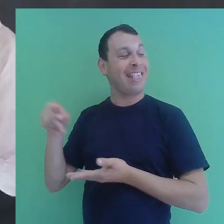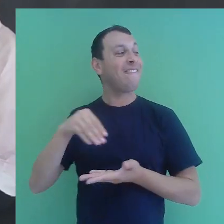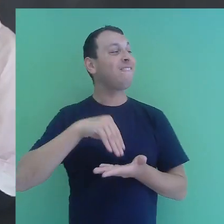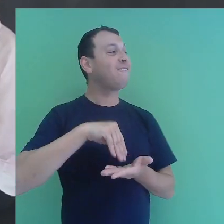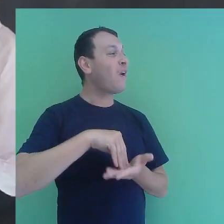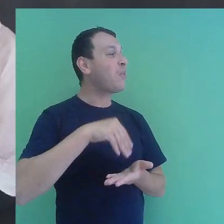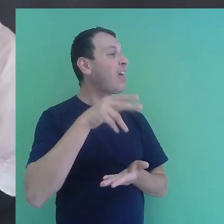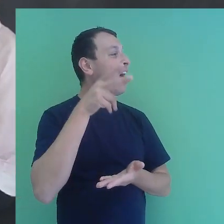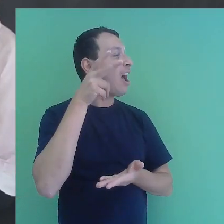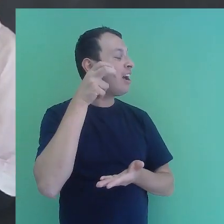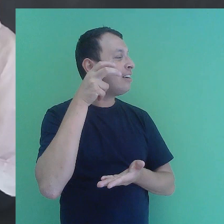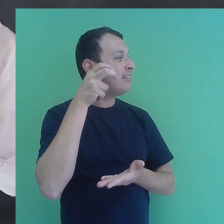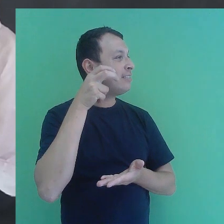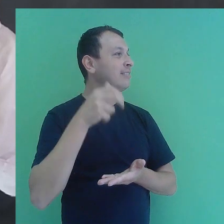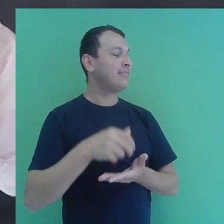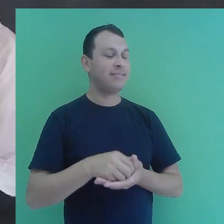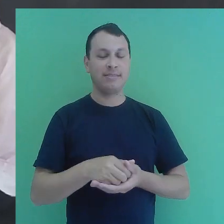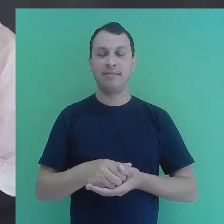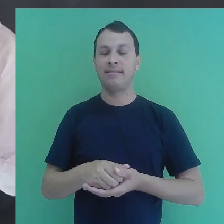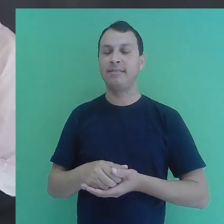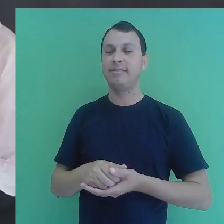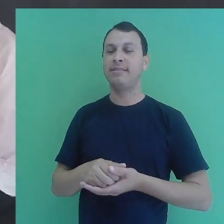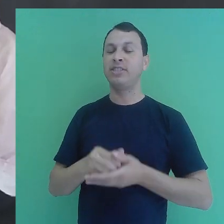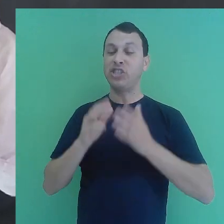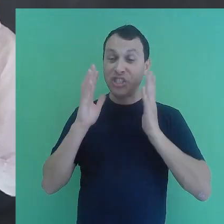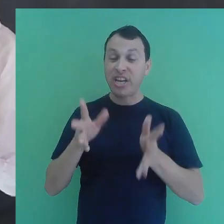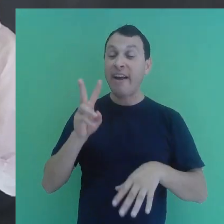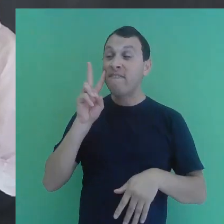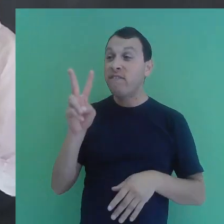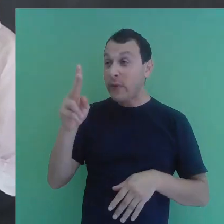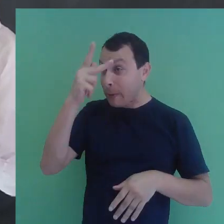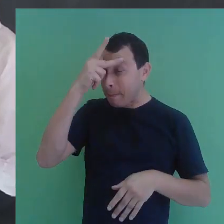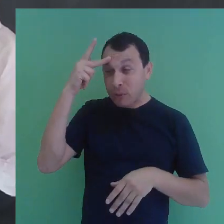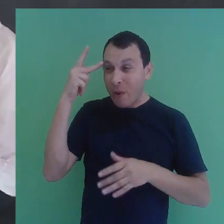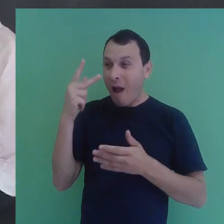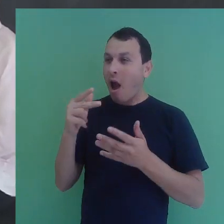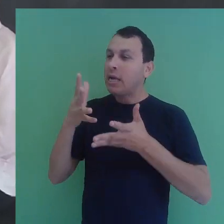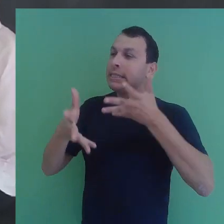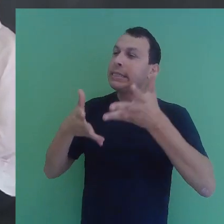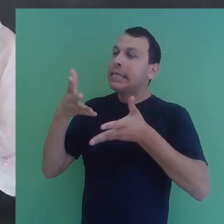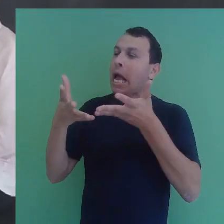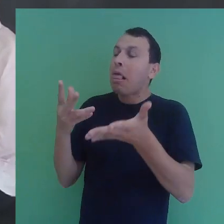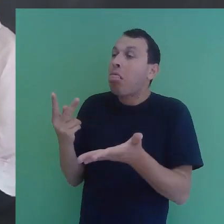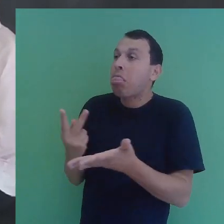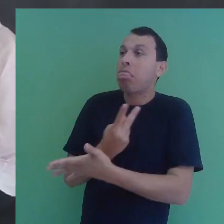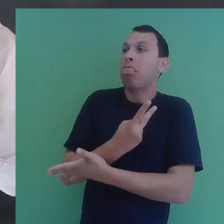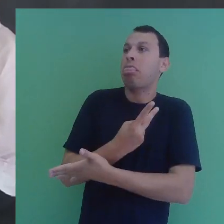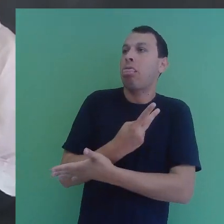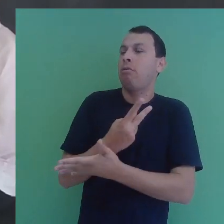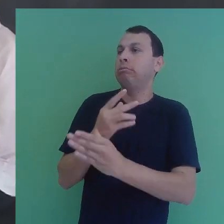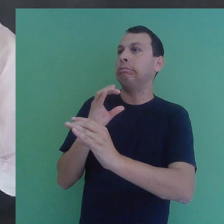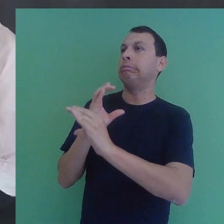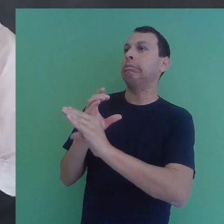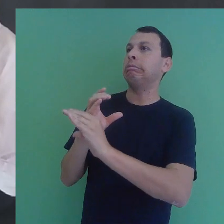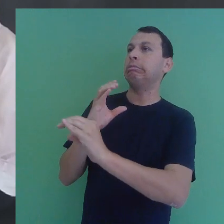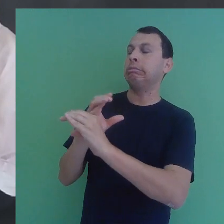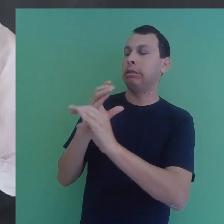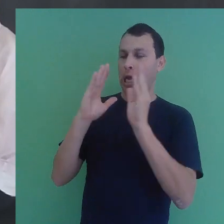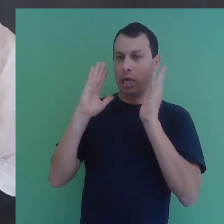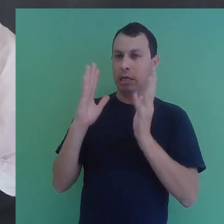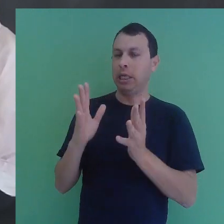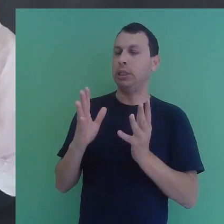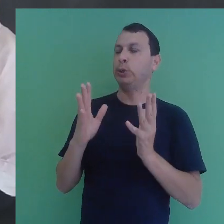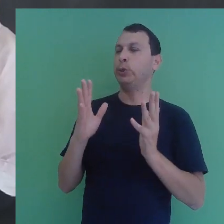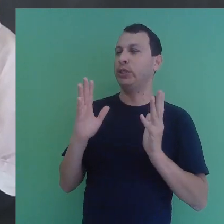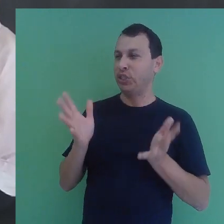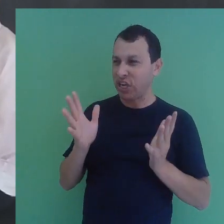já viu alguém errando um sinal miseravelmente, tentando se comunicar em Libras, mas sei lá, alguém não sabe Libras e tenta se comunicar em